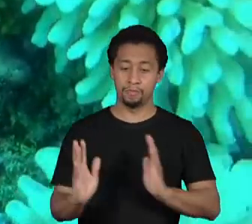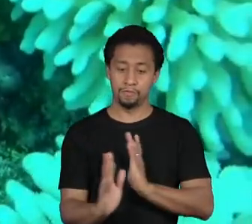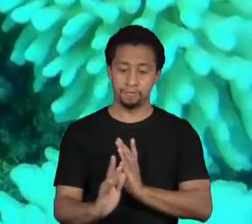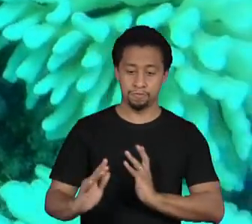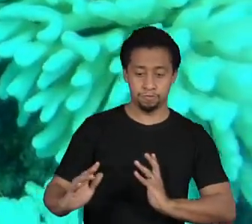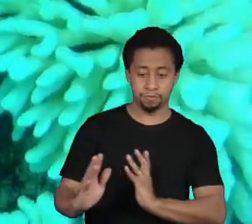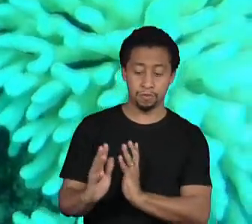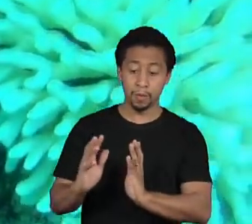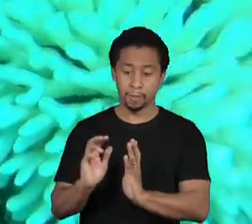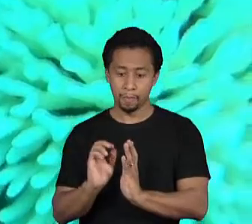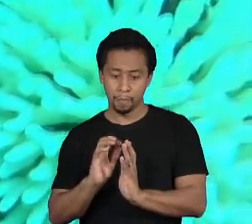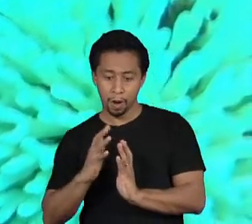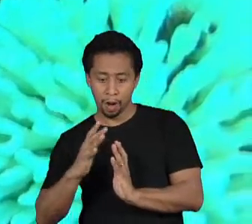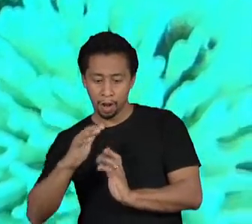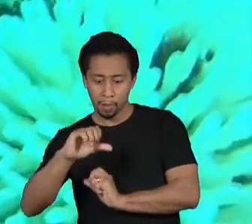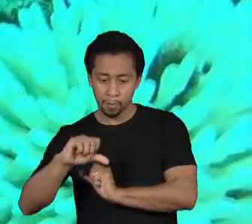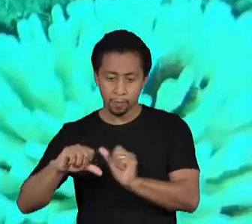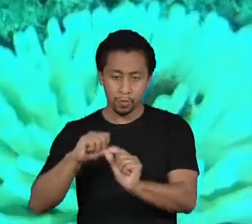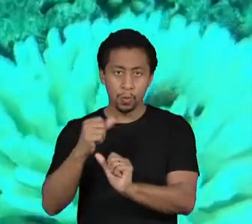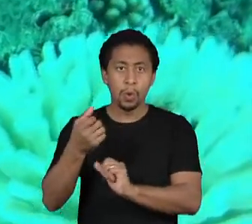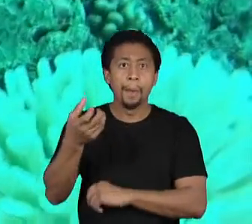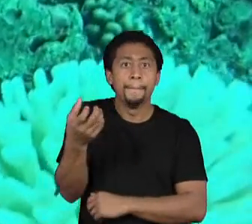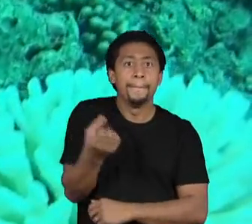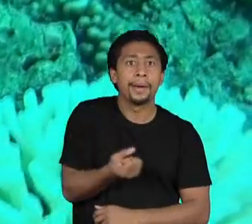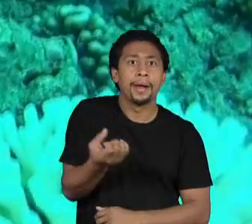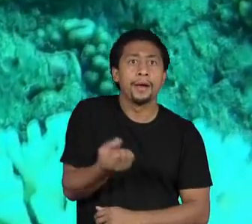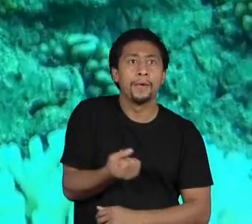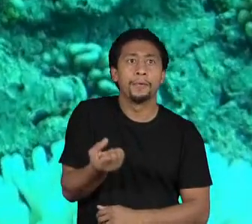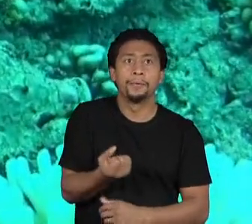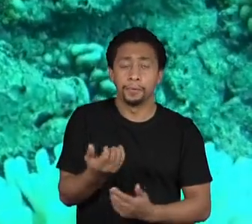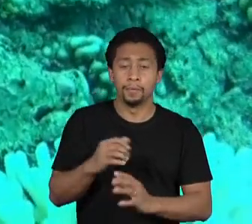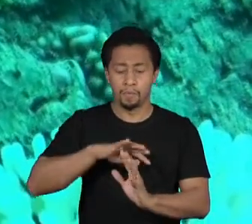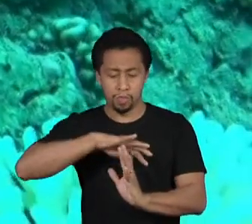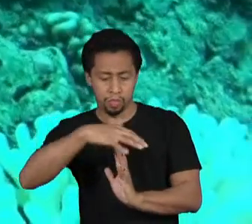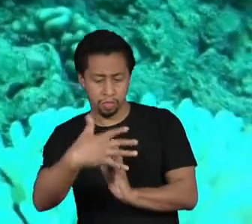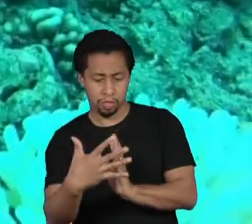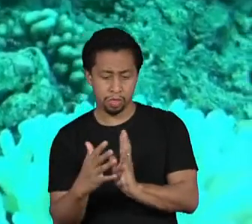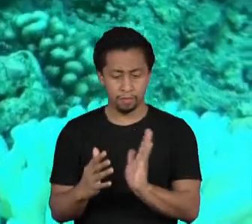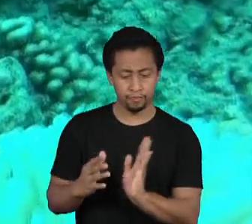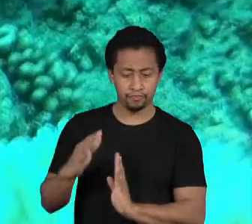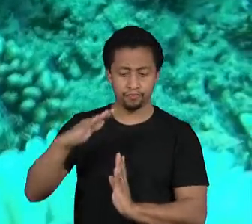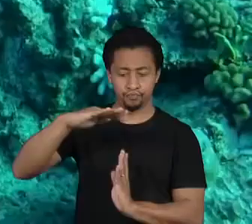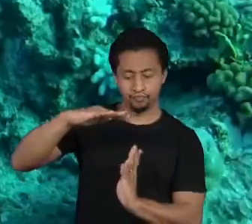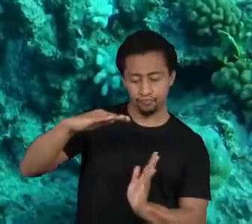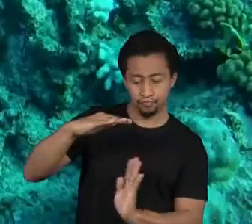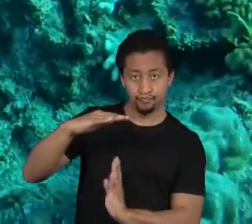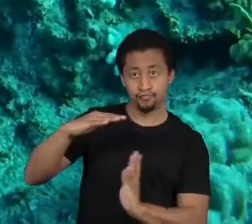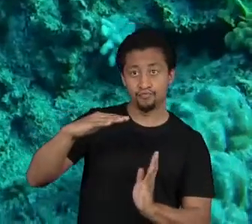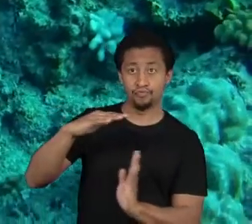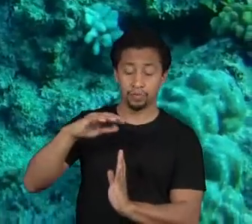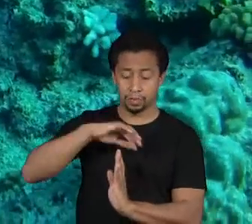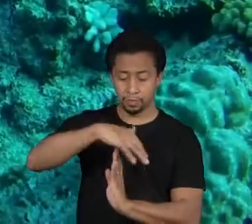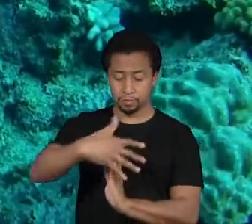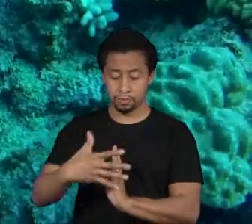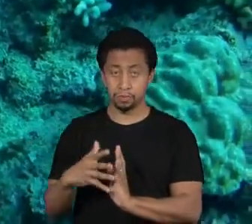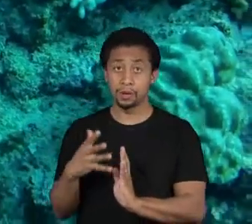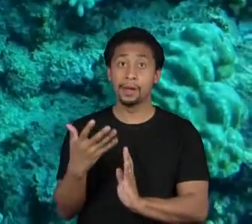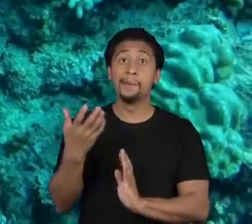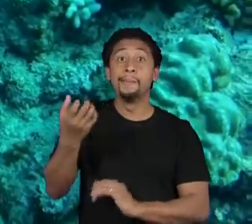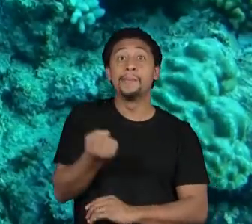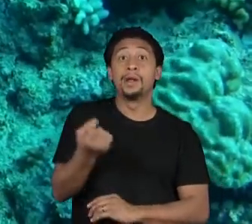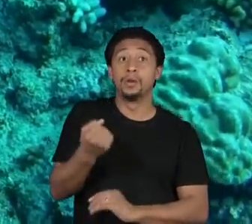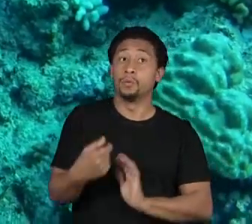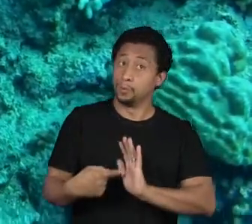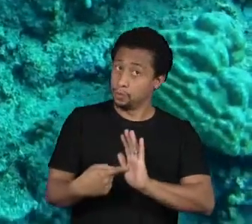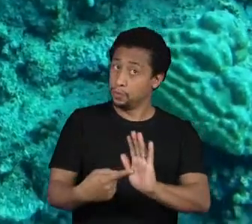Brasil. Teve espécies que teve a cobertura reduzida em 90%, né, devido ao